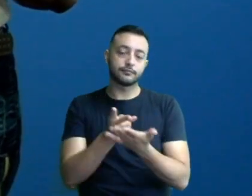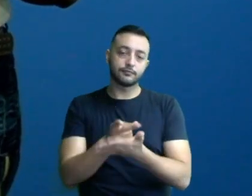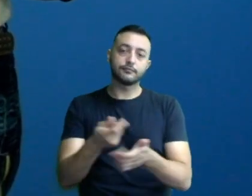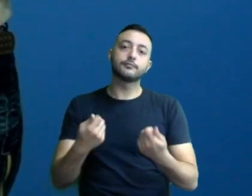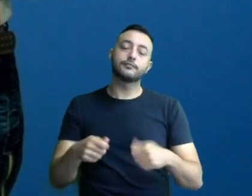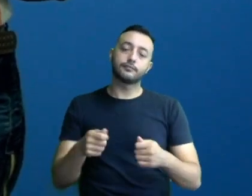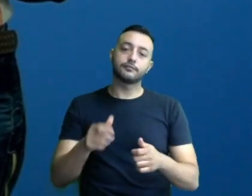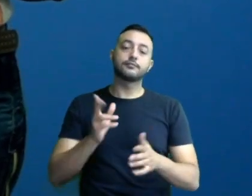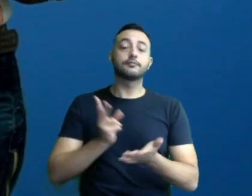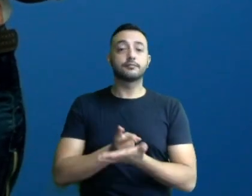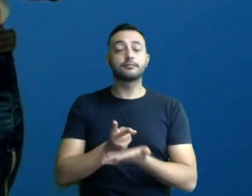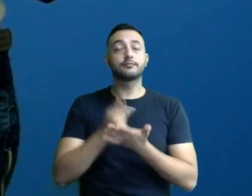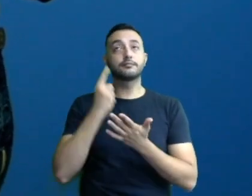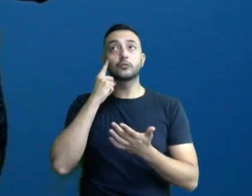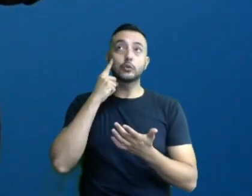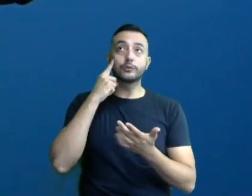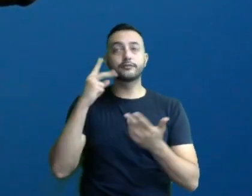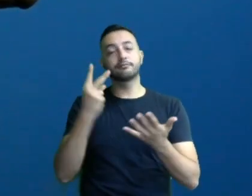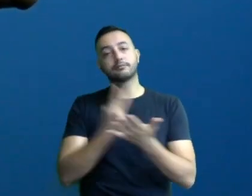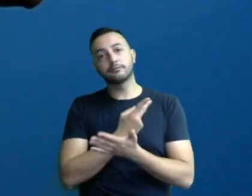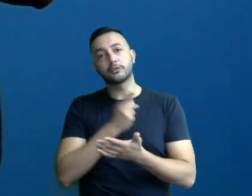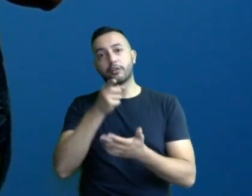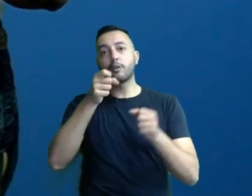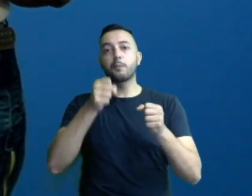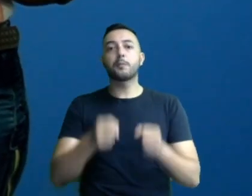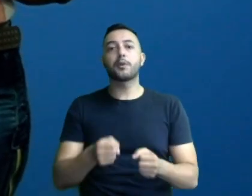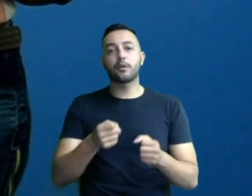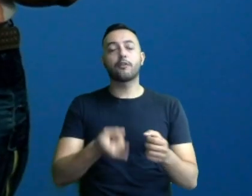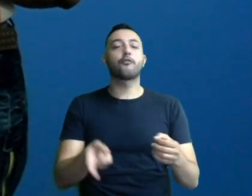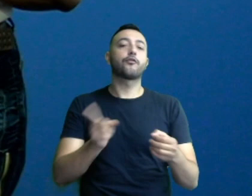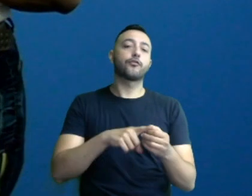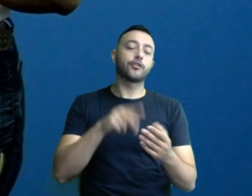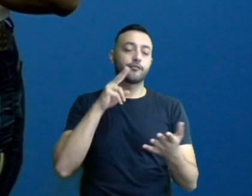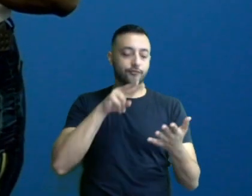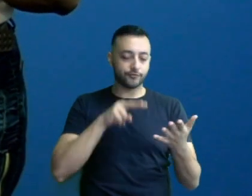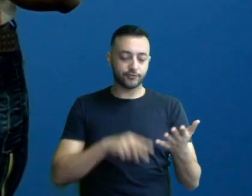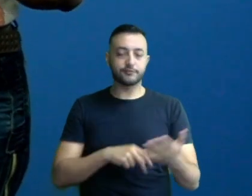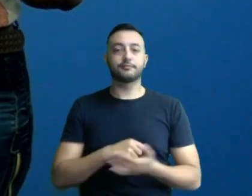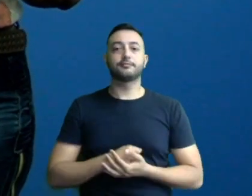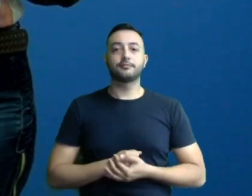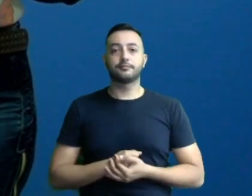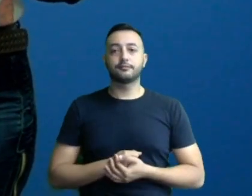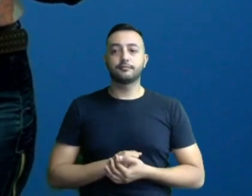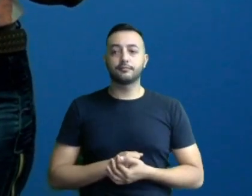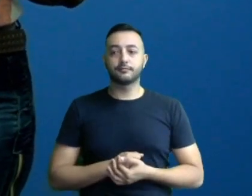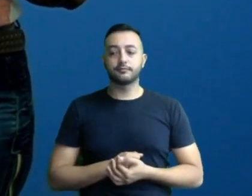necessário. Sempre que surgir alguma dúvida, você vai lá e rever os conteúdos.